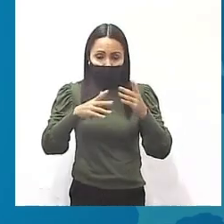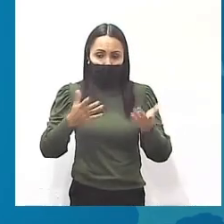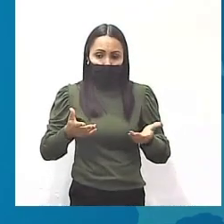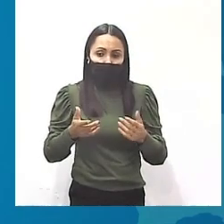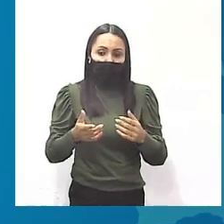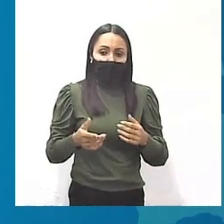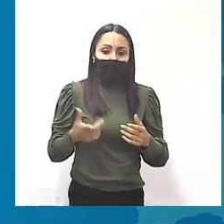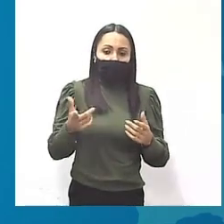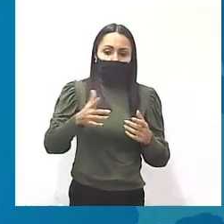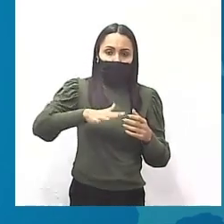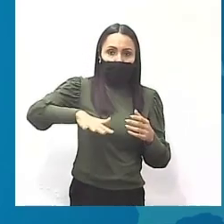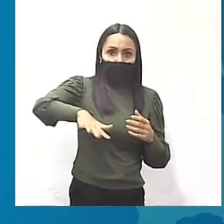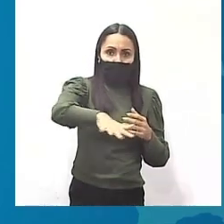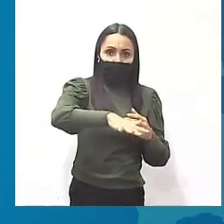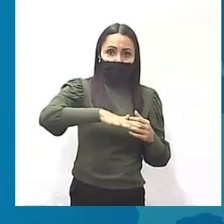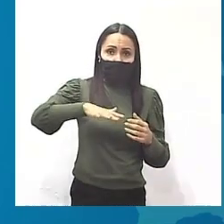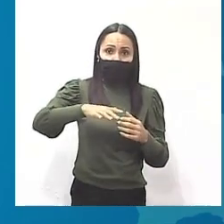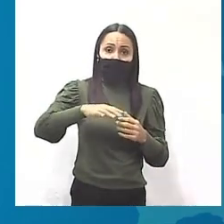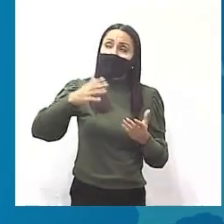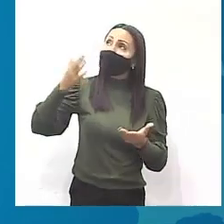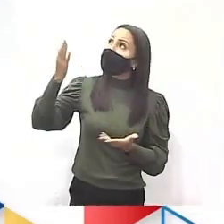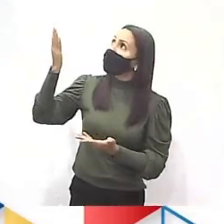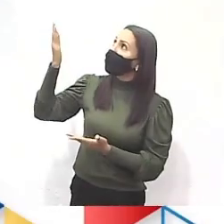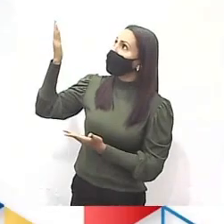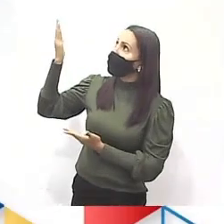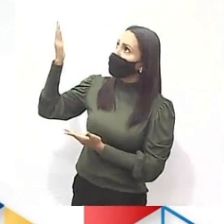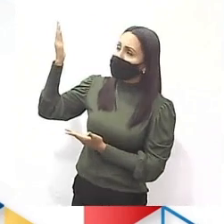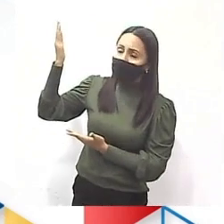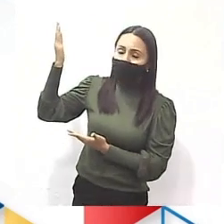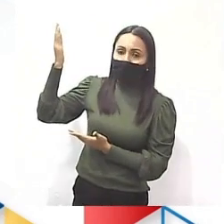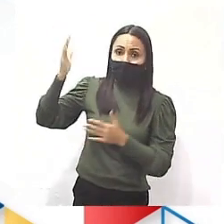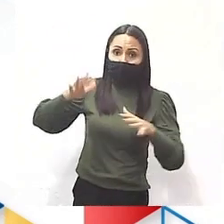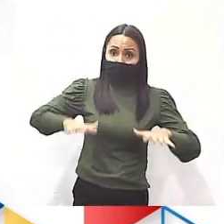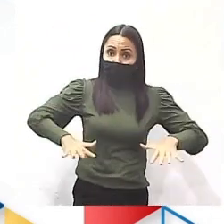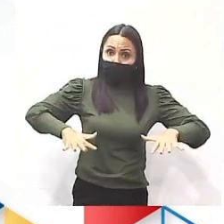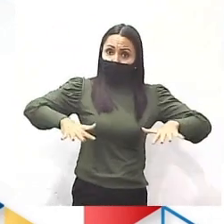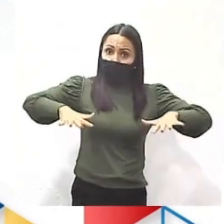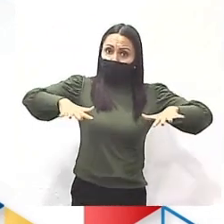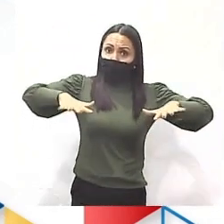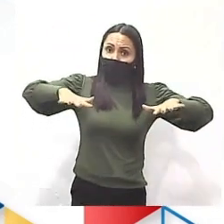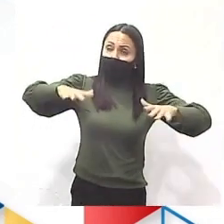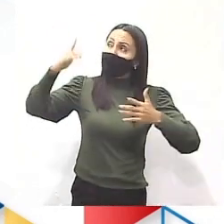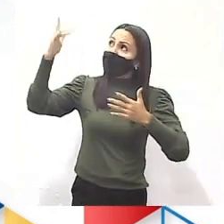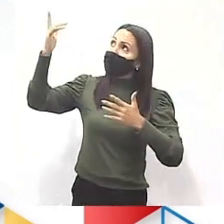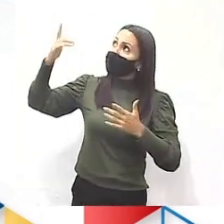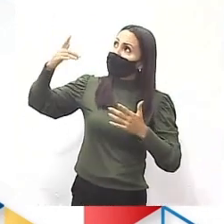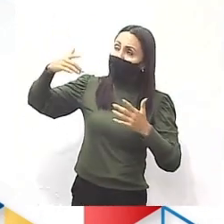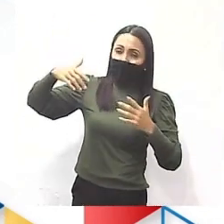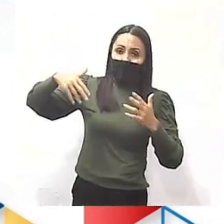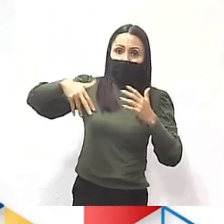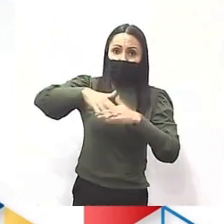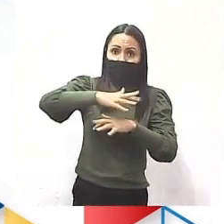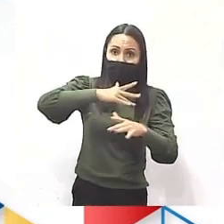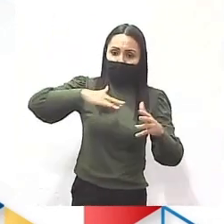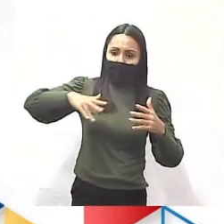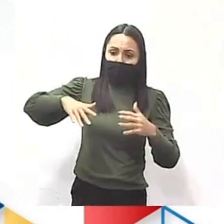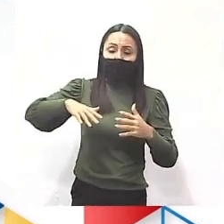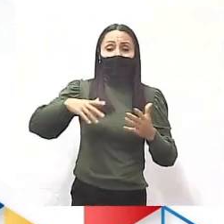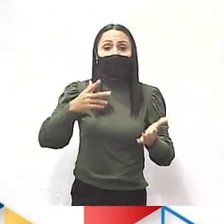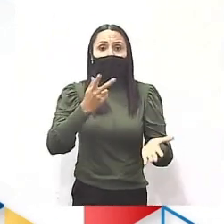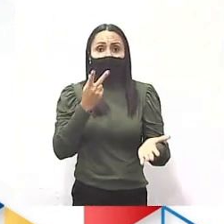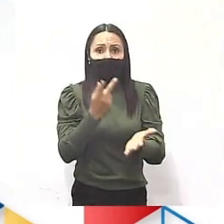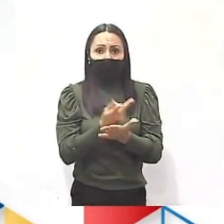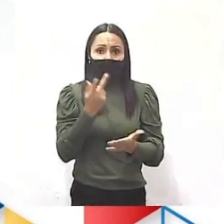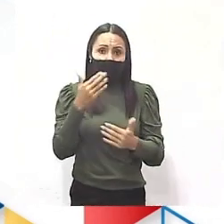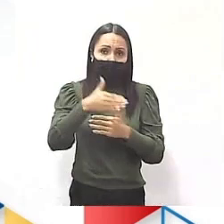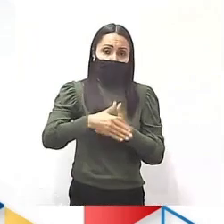da bacia. E aí a gente tem a imagem aí, né, das grandes cidades, né, das ilhas de calor, de uma enchente que acontece